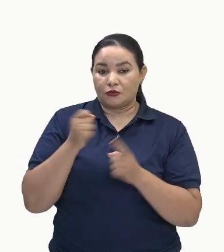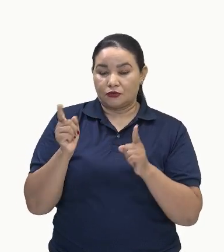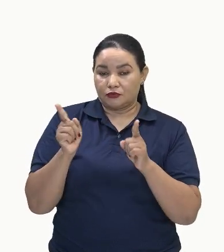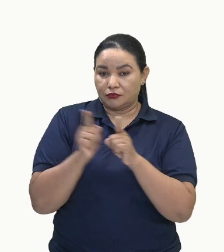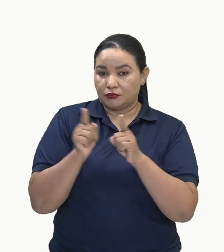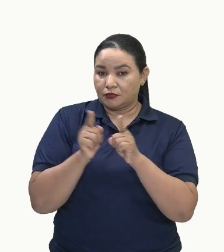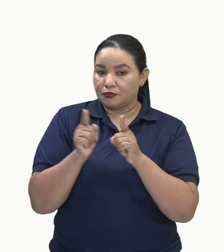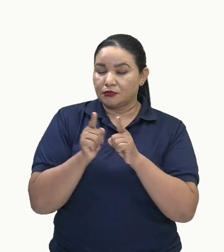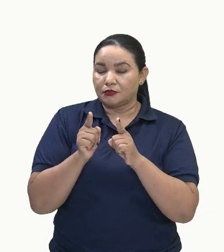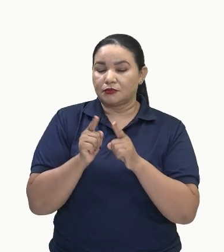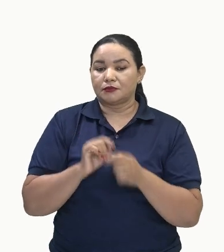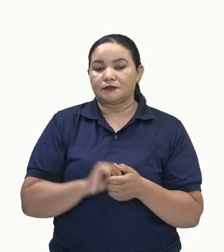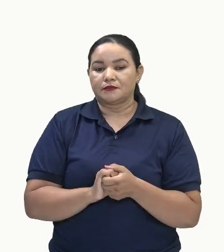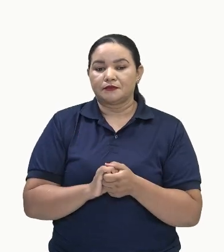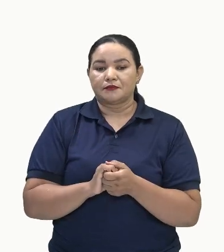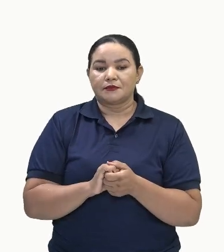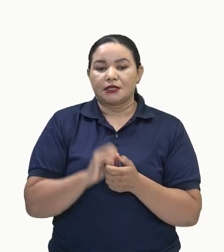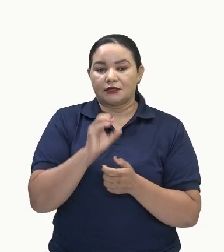relativamente pequeno.